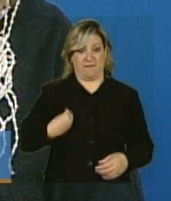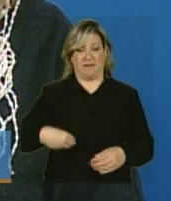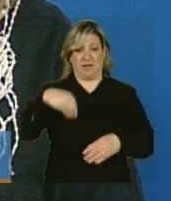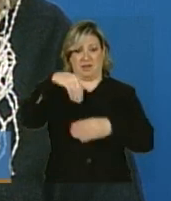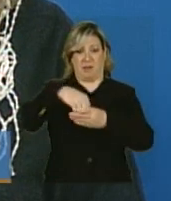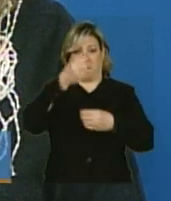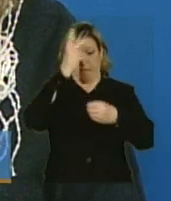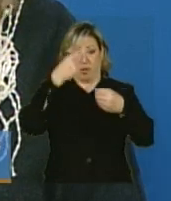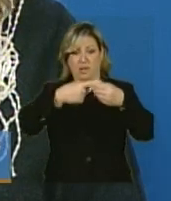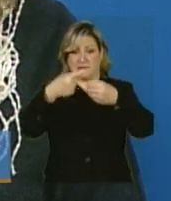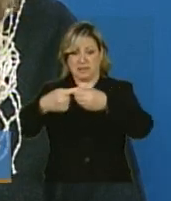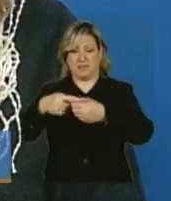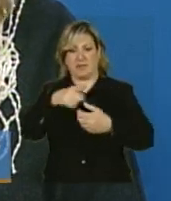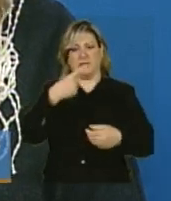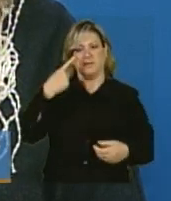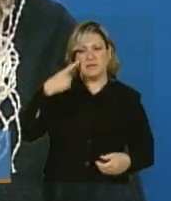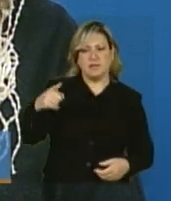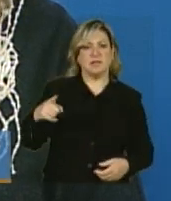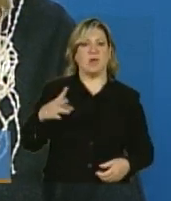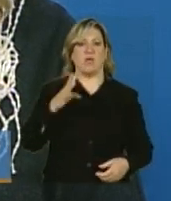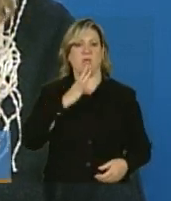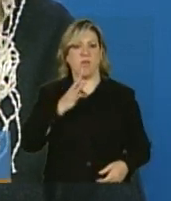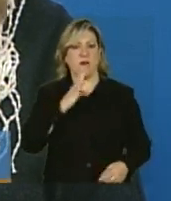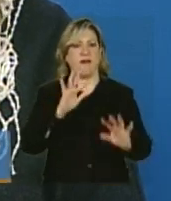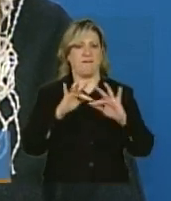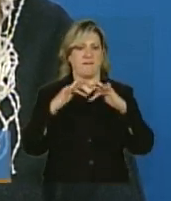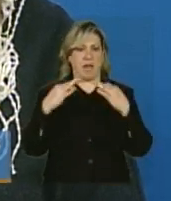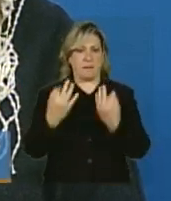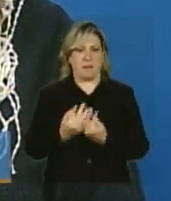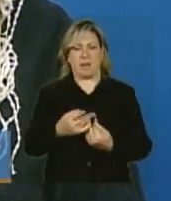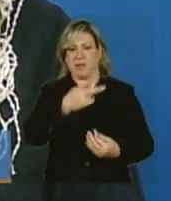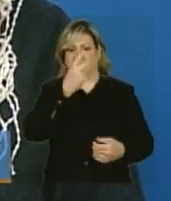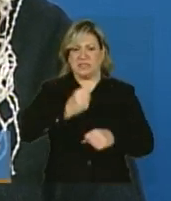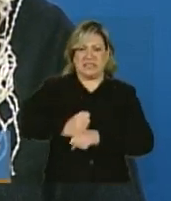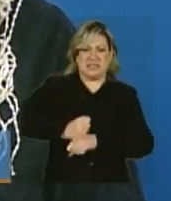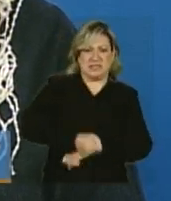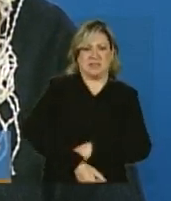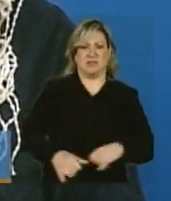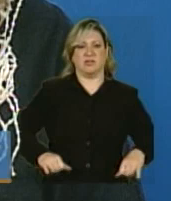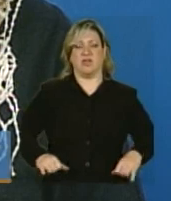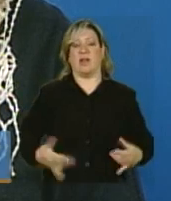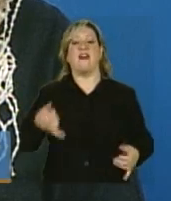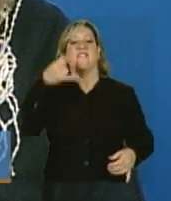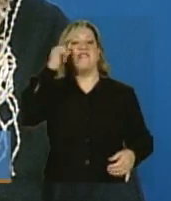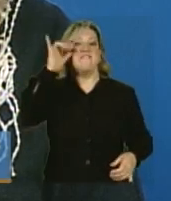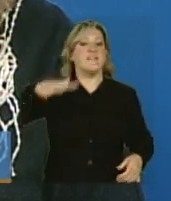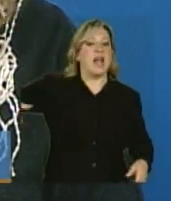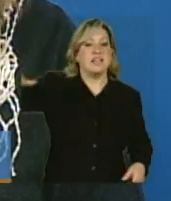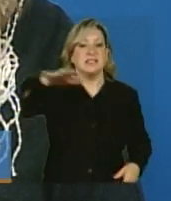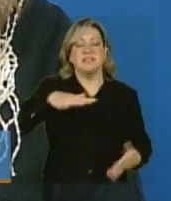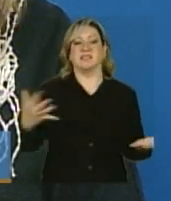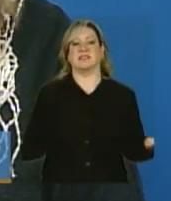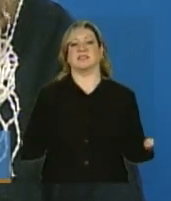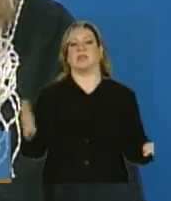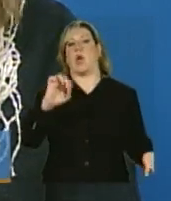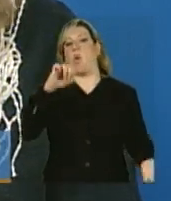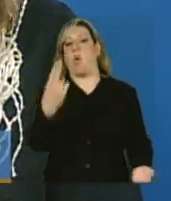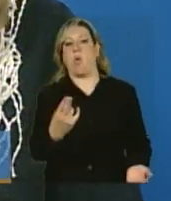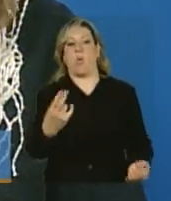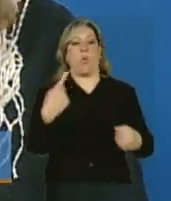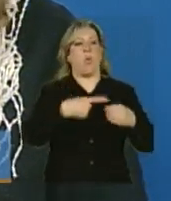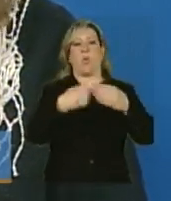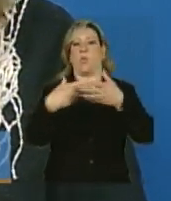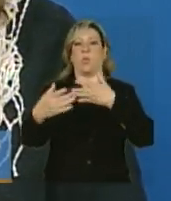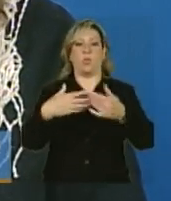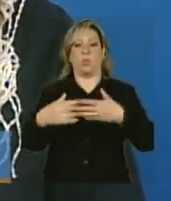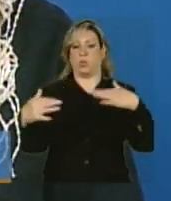conhece a existência de trabalho escravo, seja em uma fazenda ou em algum setor da sociedade,